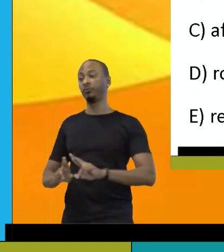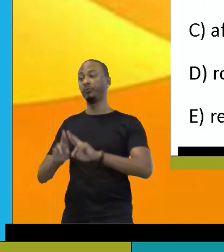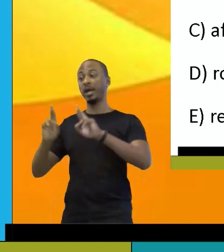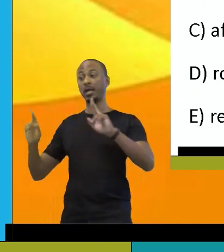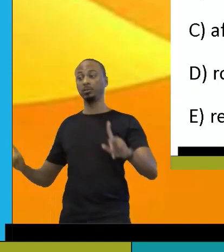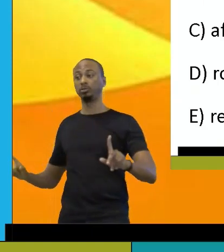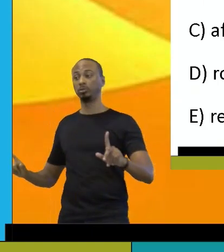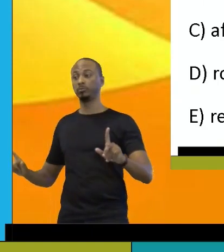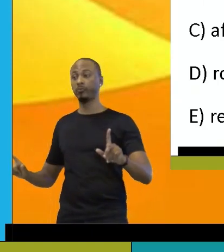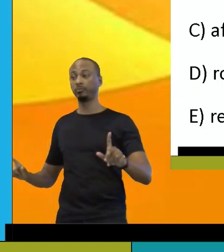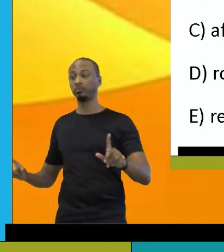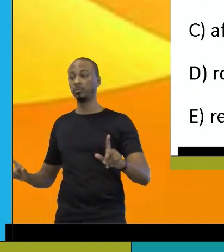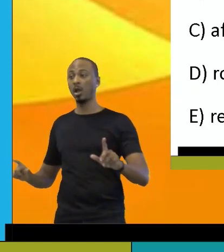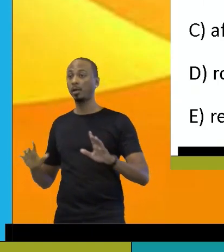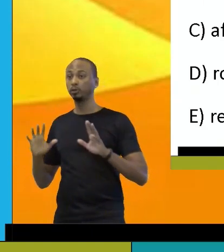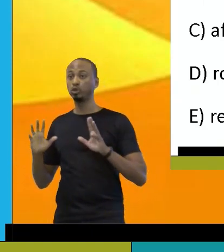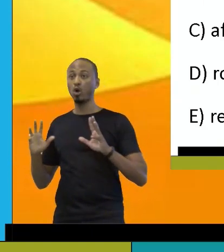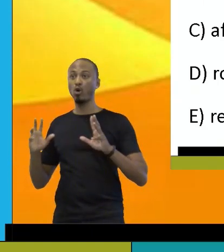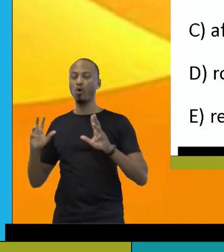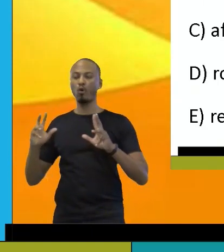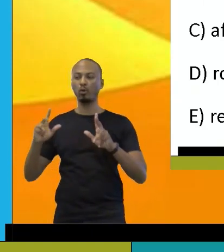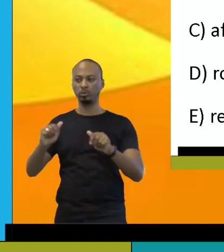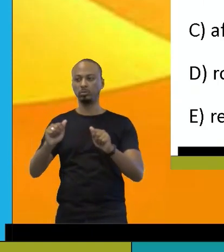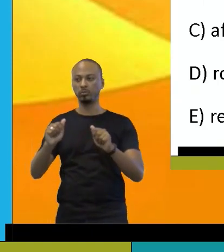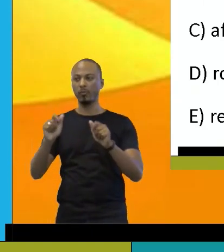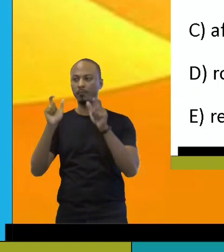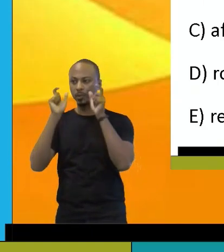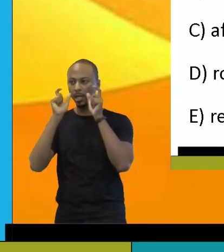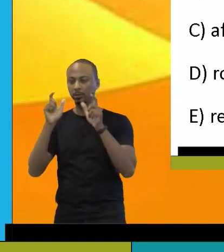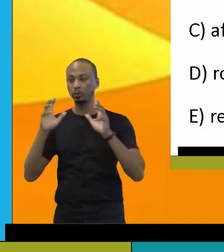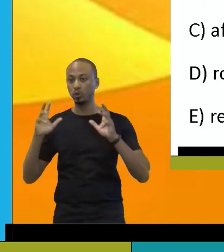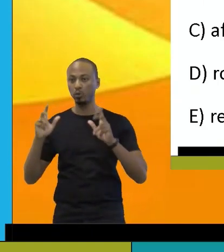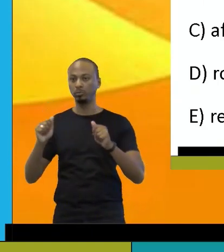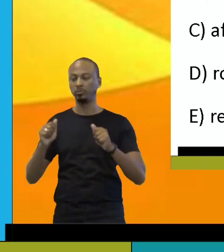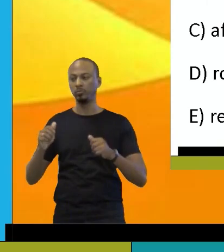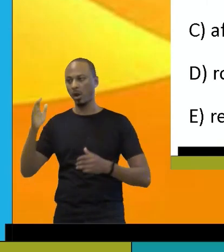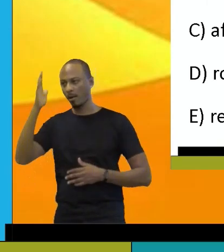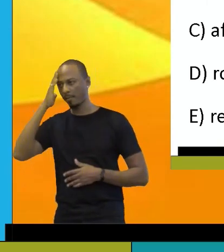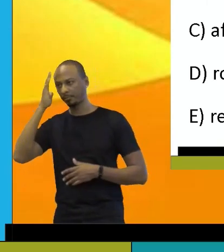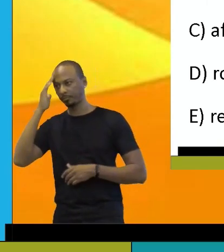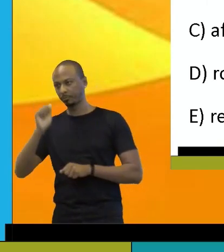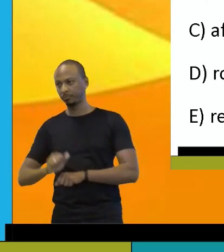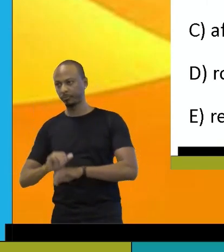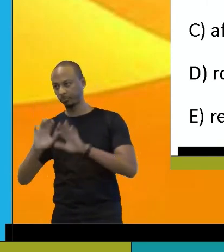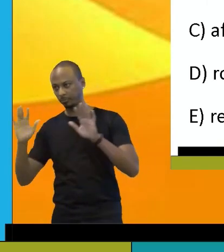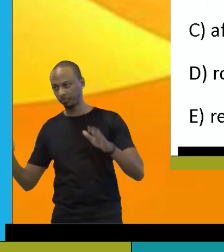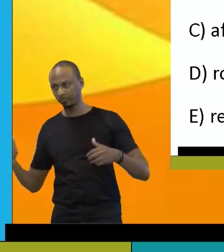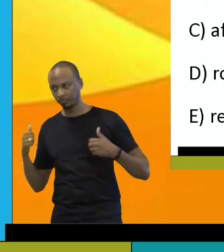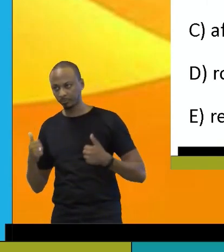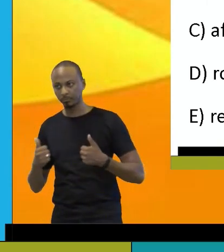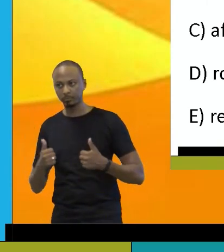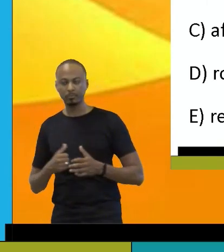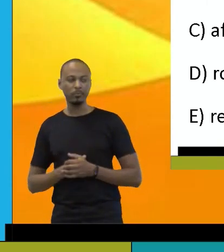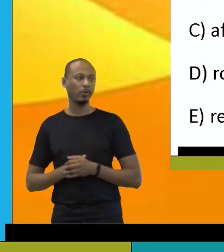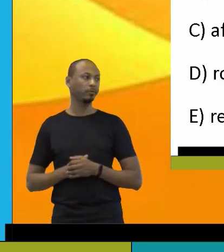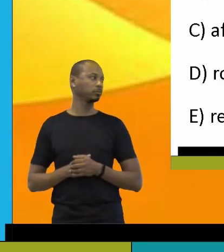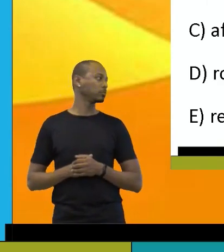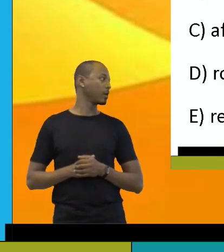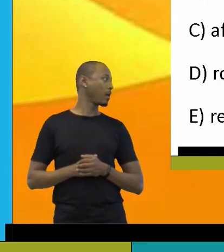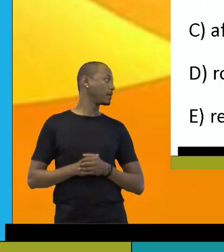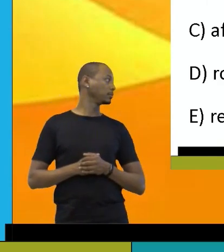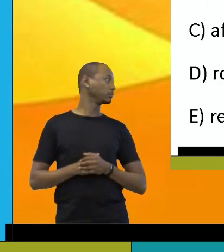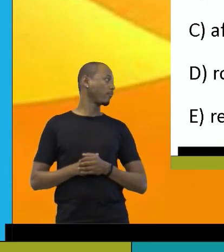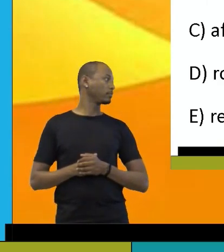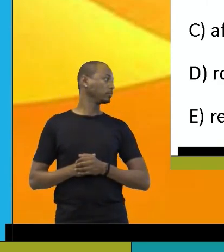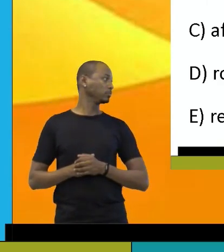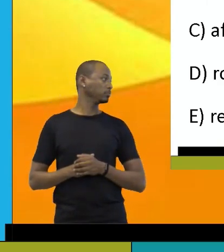para aqueles que comungam da minha mesma espiritualidade. Entendido isso? Então, esse item é o item